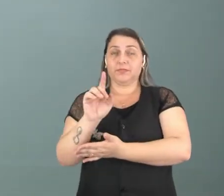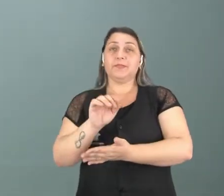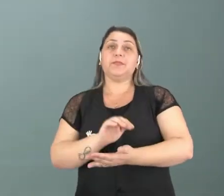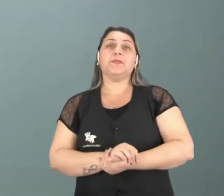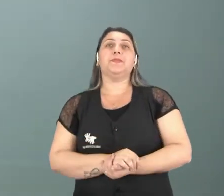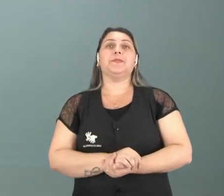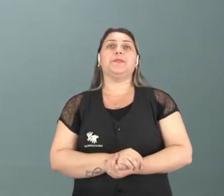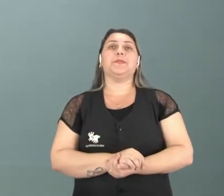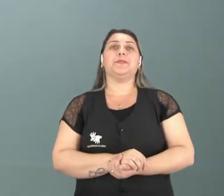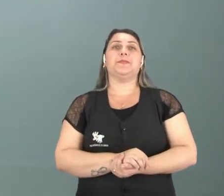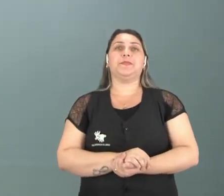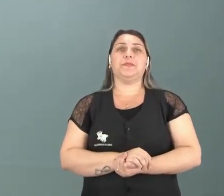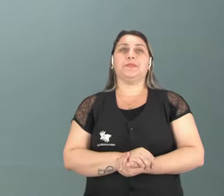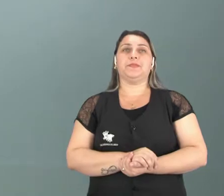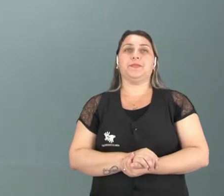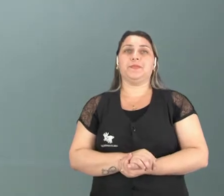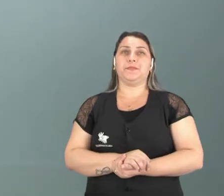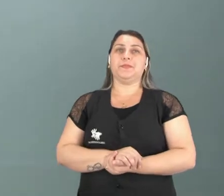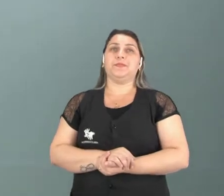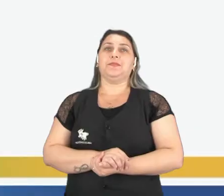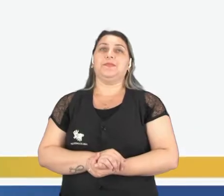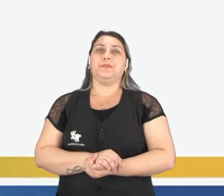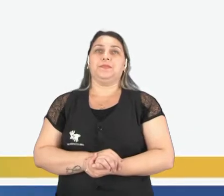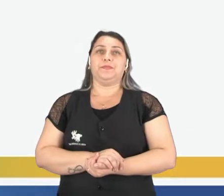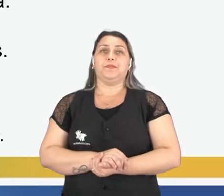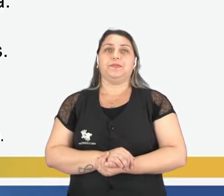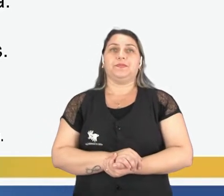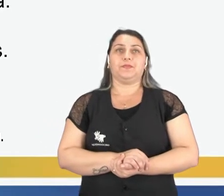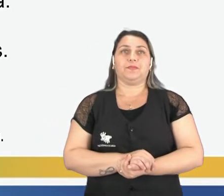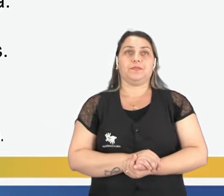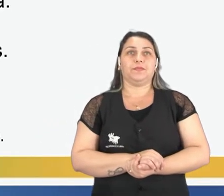lá, continuando aí na tela comigo.